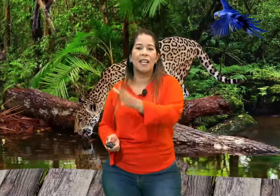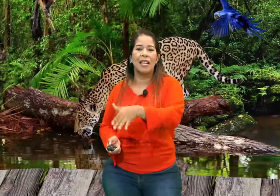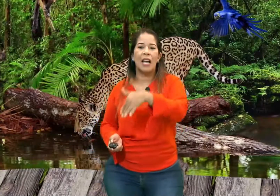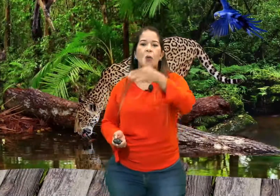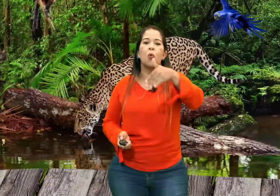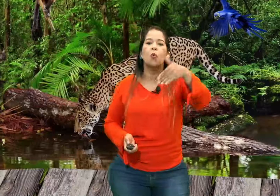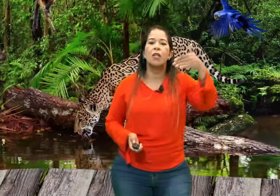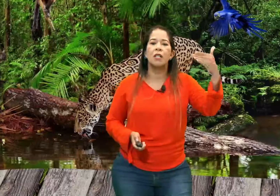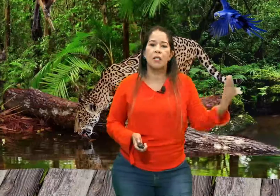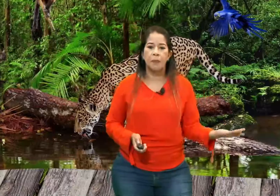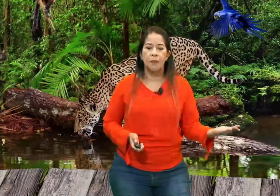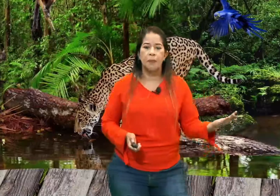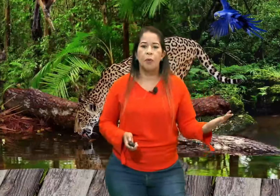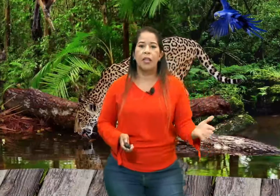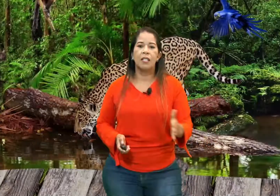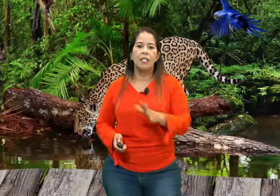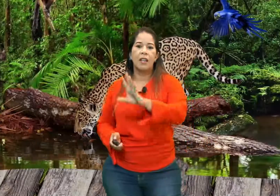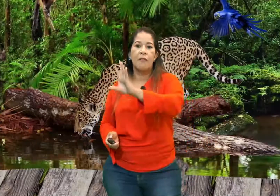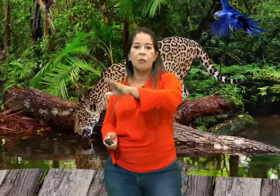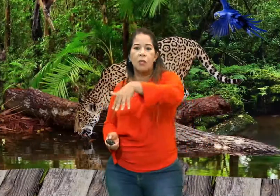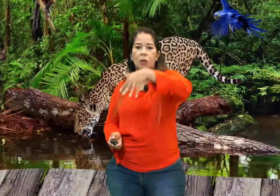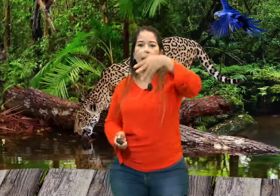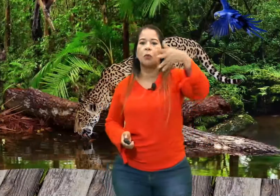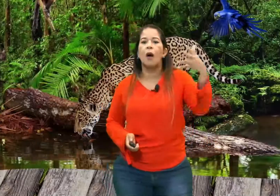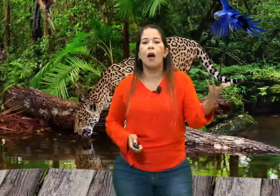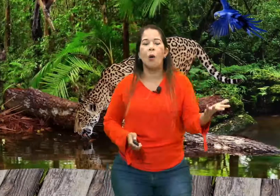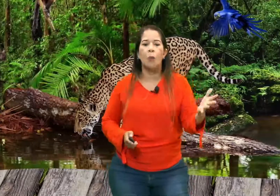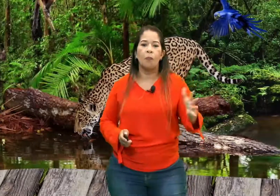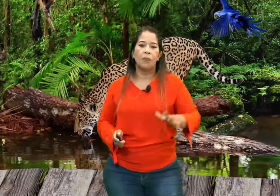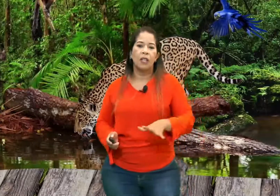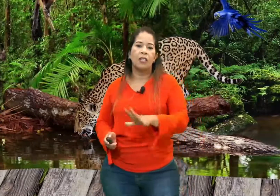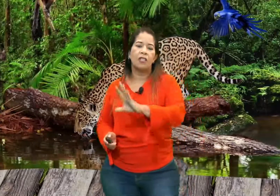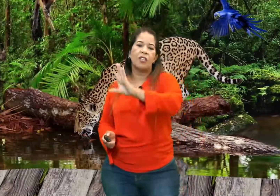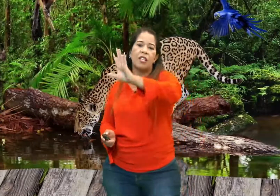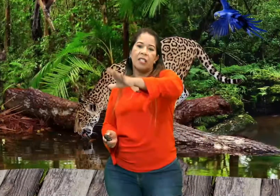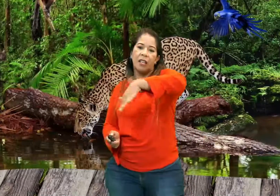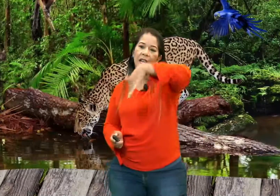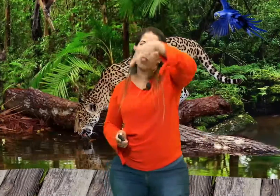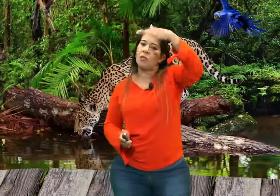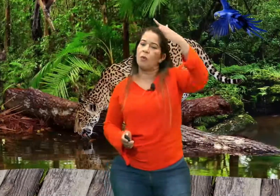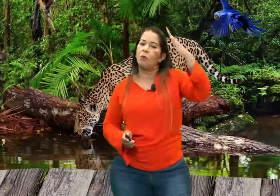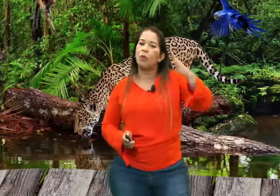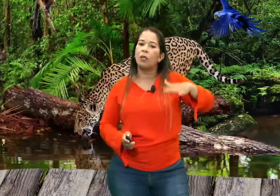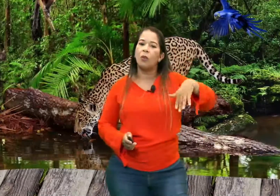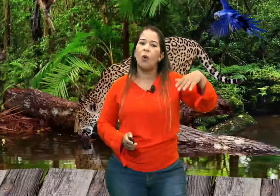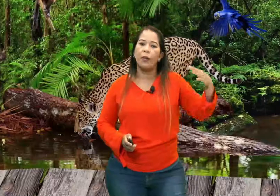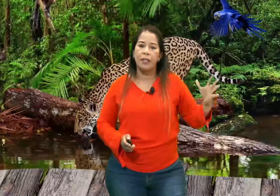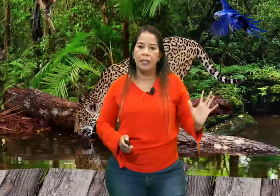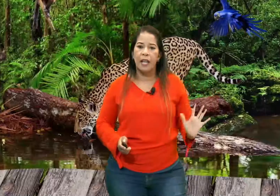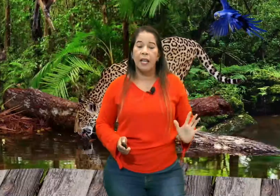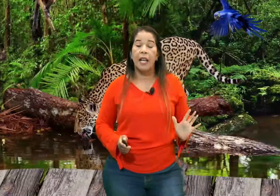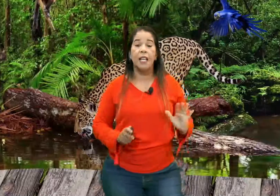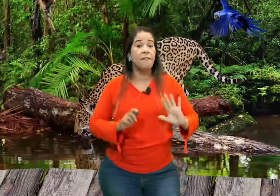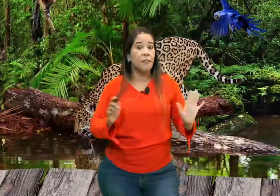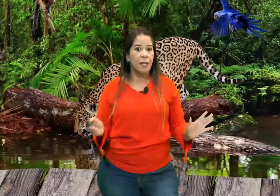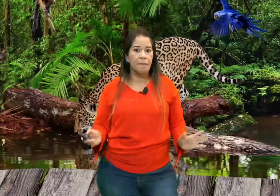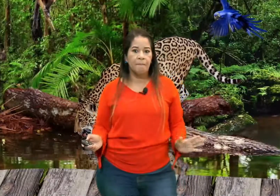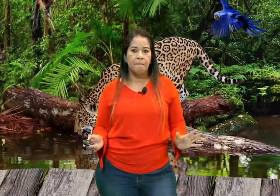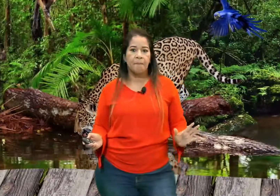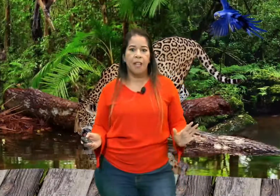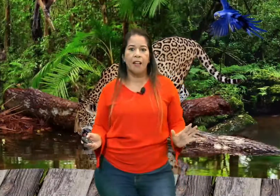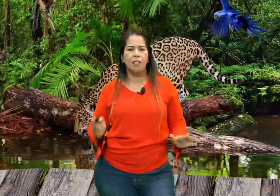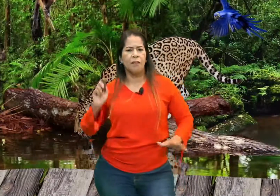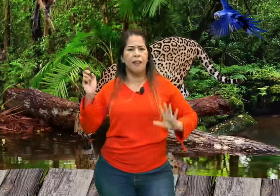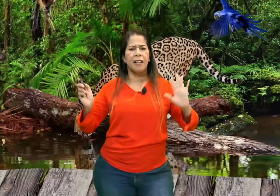você vê lacunas, porque existe a evolução gradual, existem as que são ondulatórias, né?